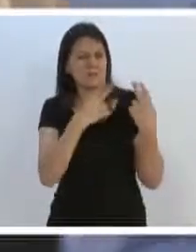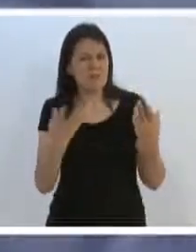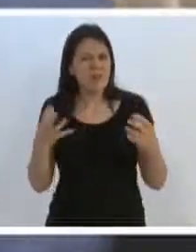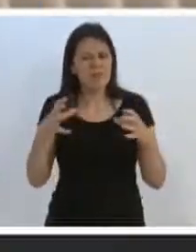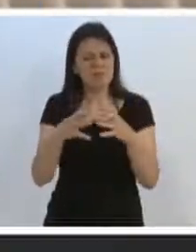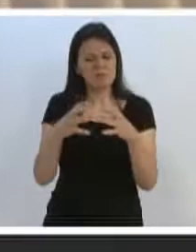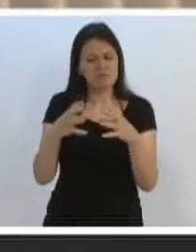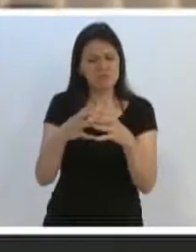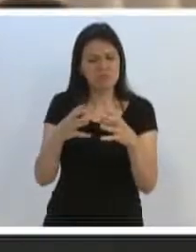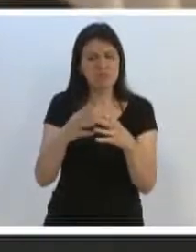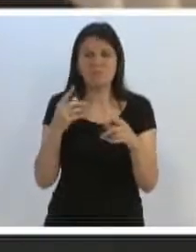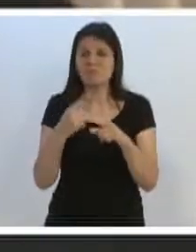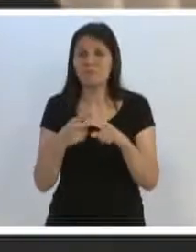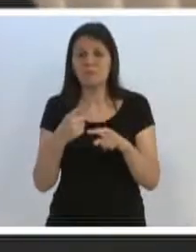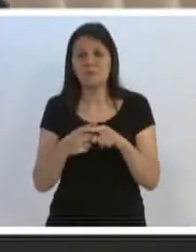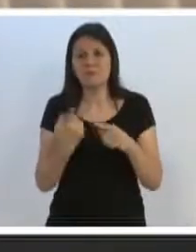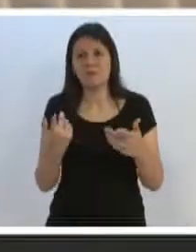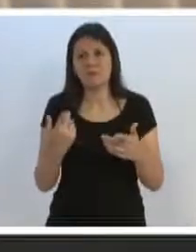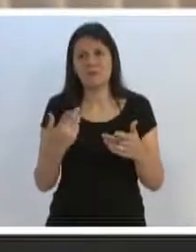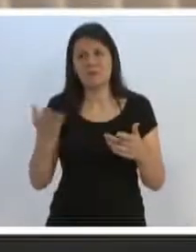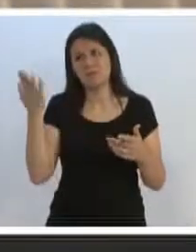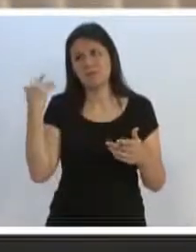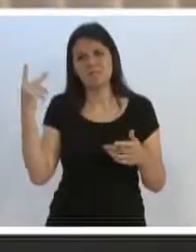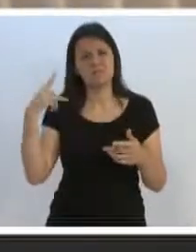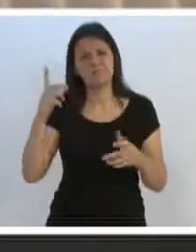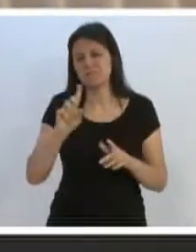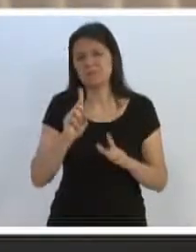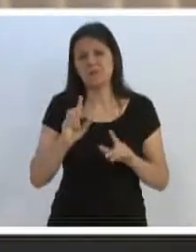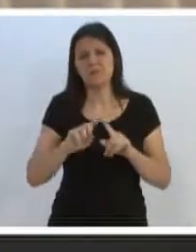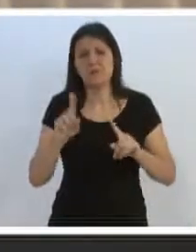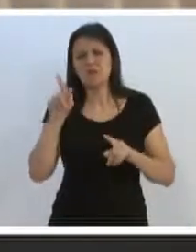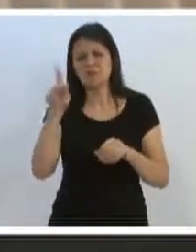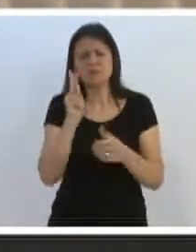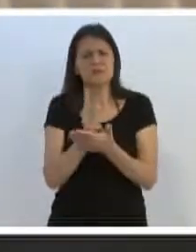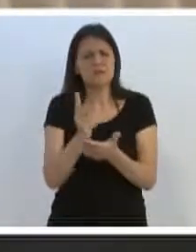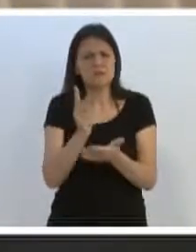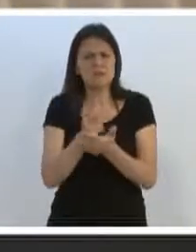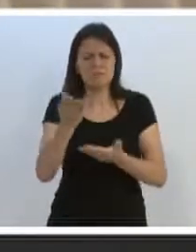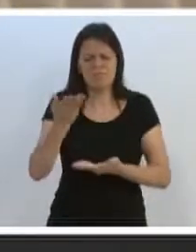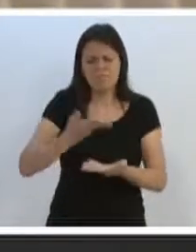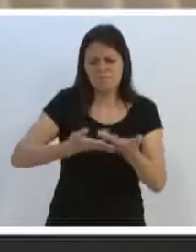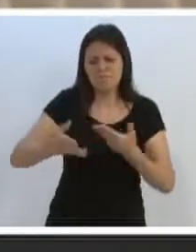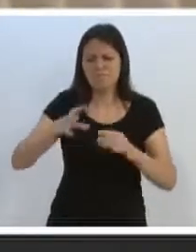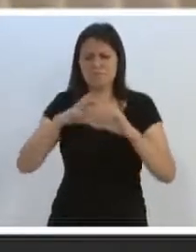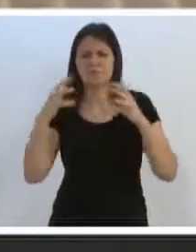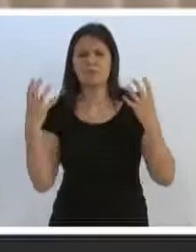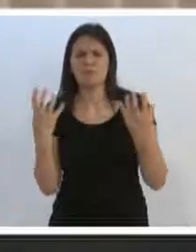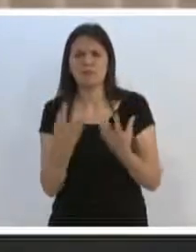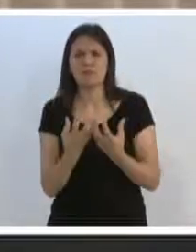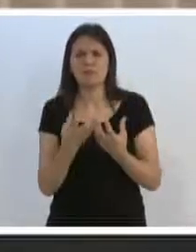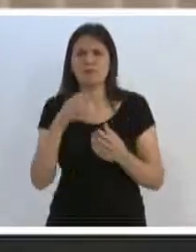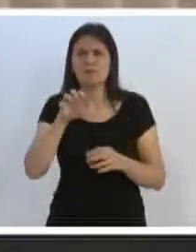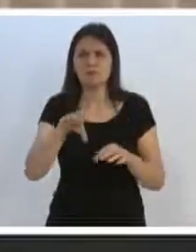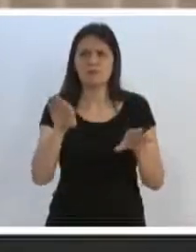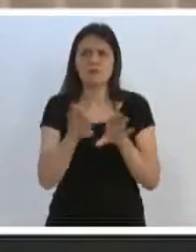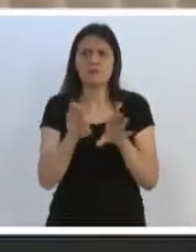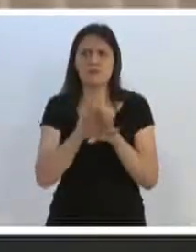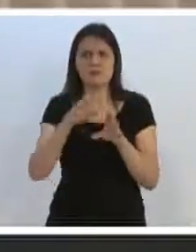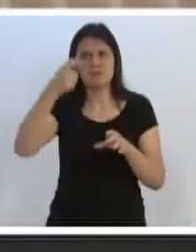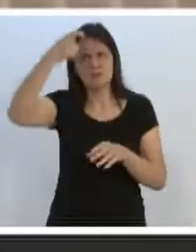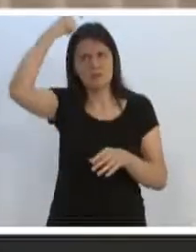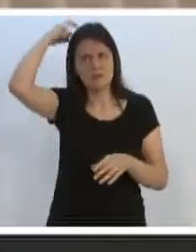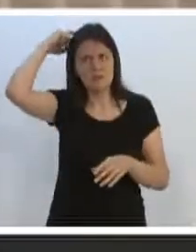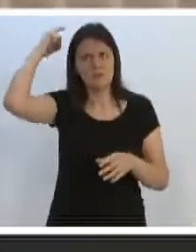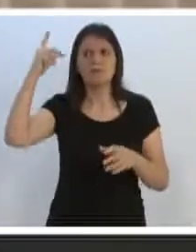lá, até porque nem parlamentar na época eu era. E o senhor está sempre lá também envolvido com a comunidade. Assim como o vereador Adriano, Vossa Excelência